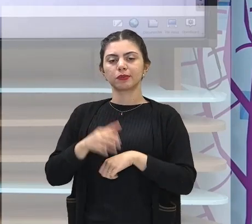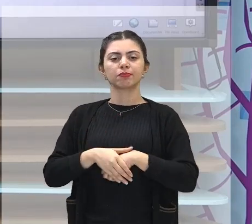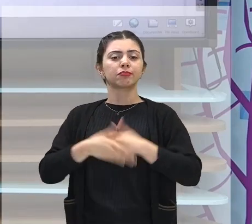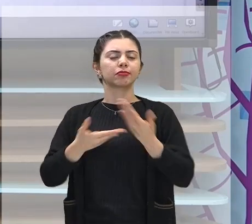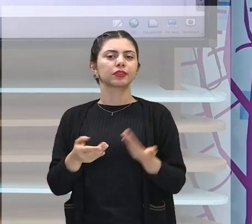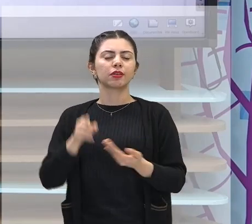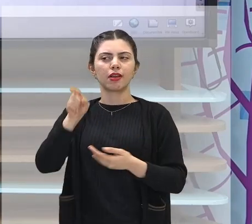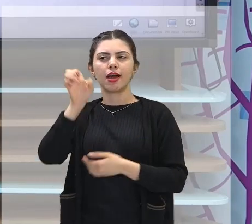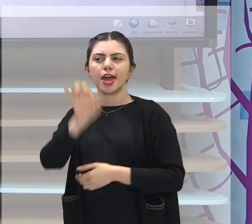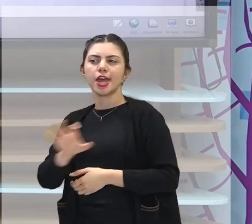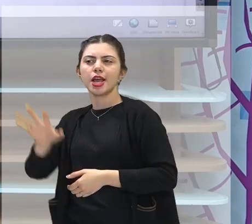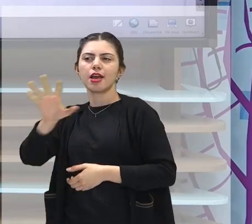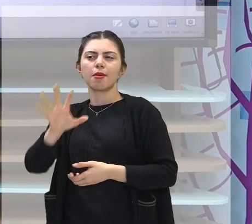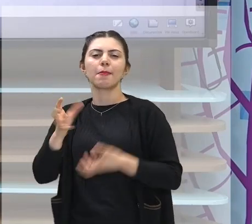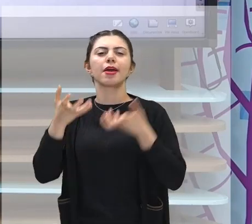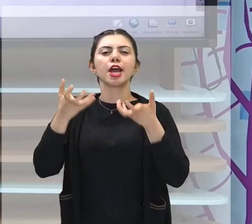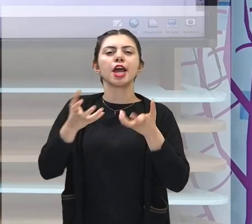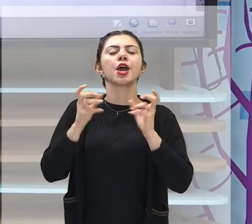de novas